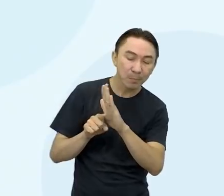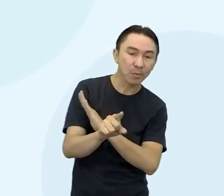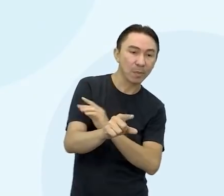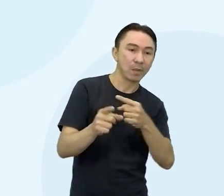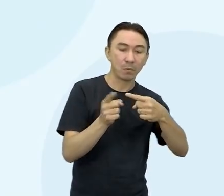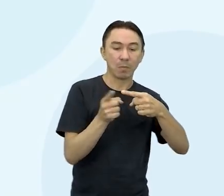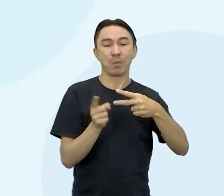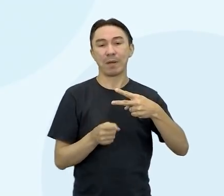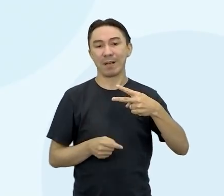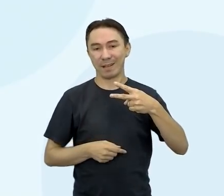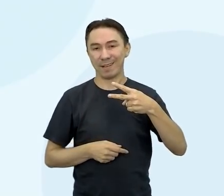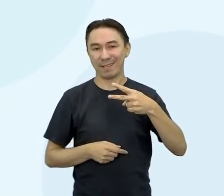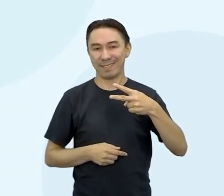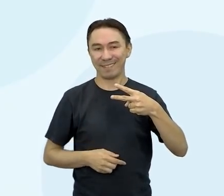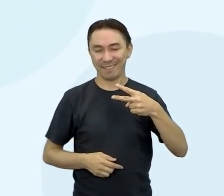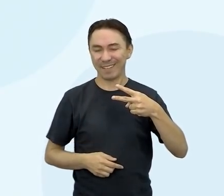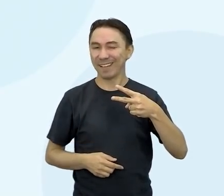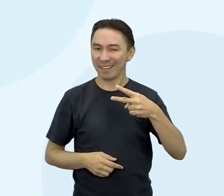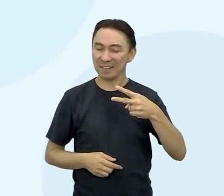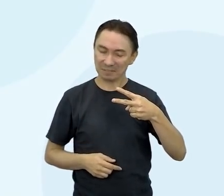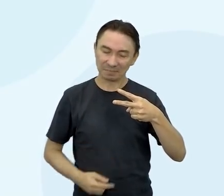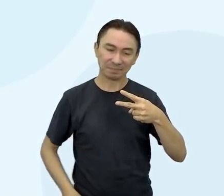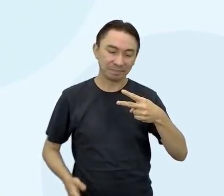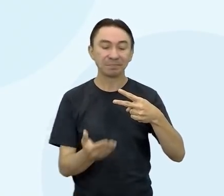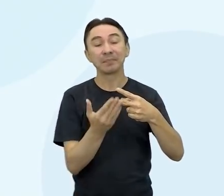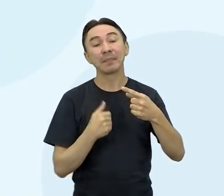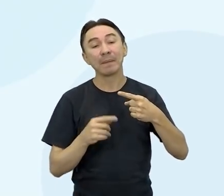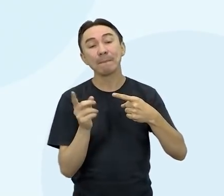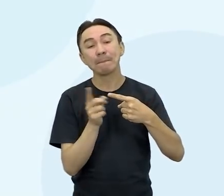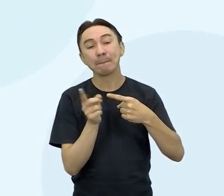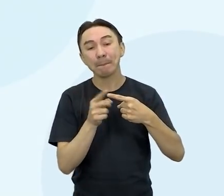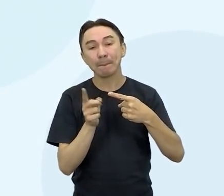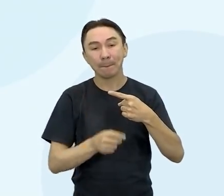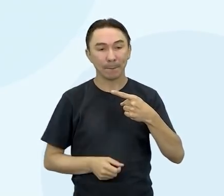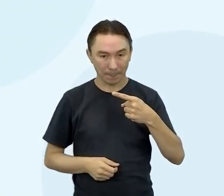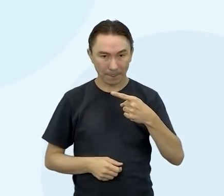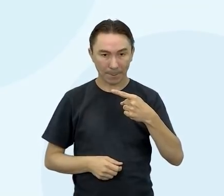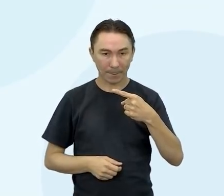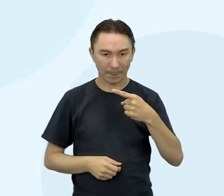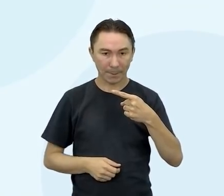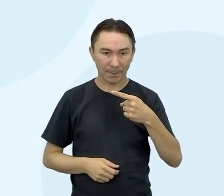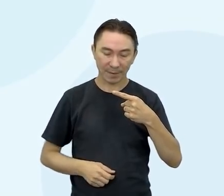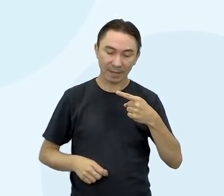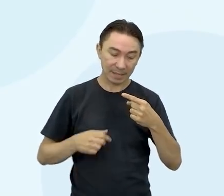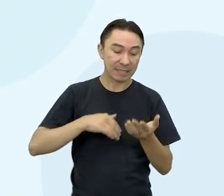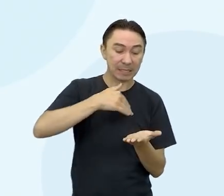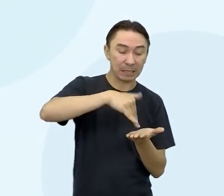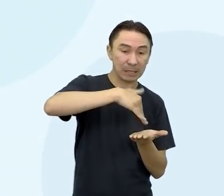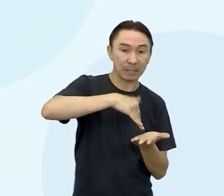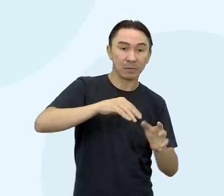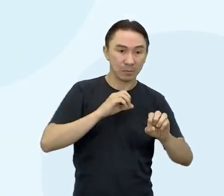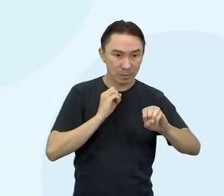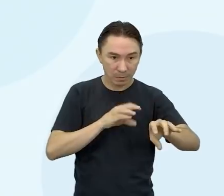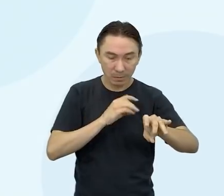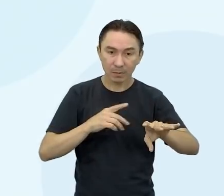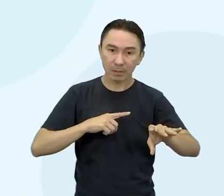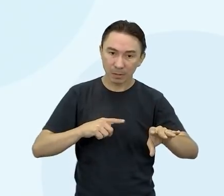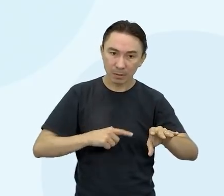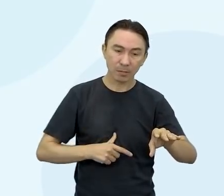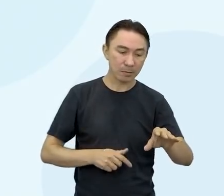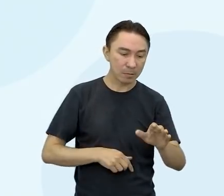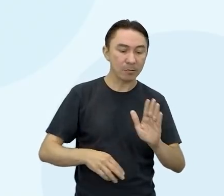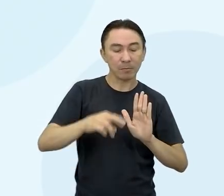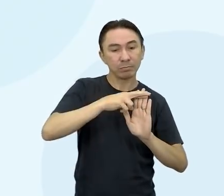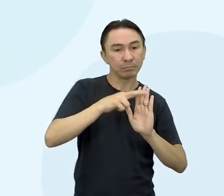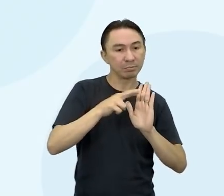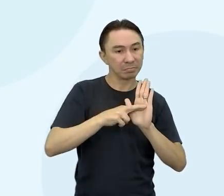perguntas sobre essa questão da organização. Então, quais são as diretrizes da SEDUC para a organização do processo de